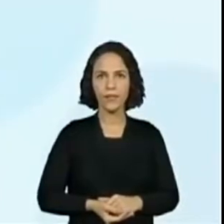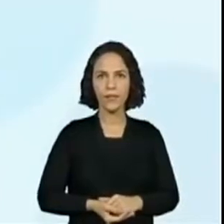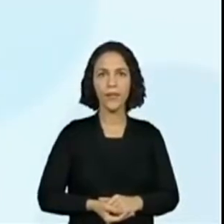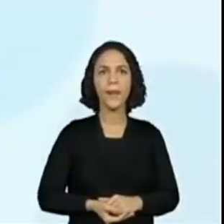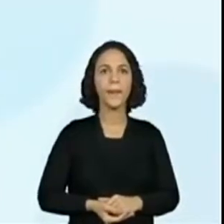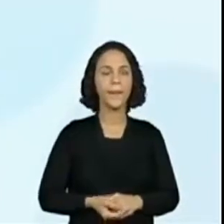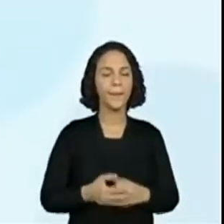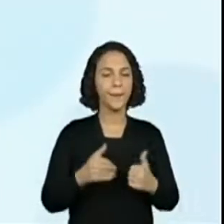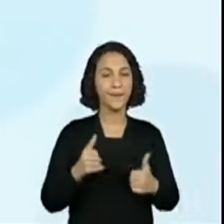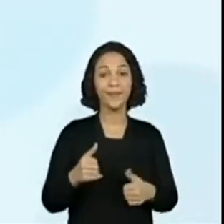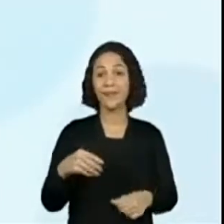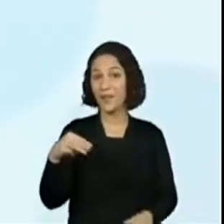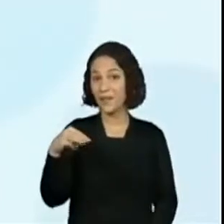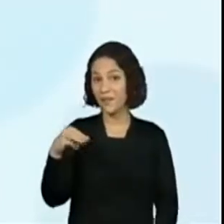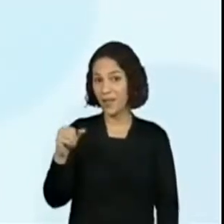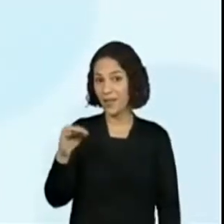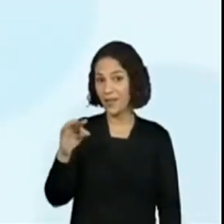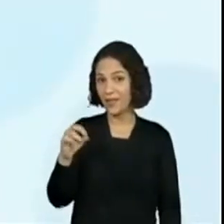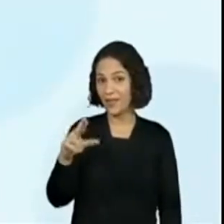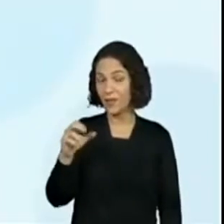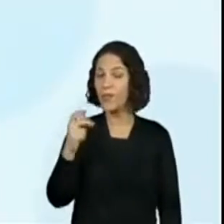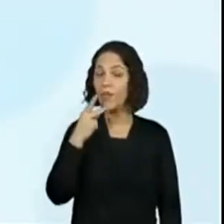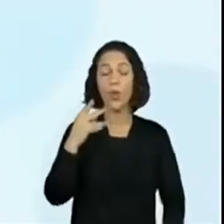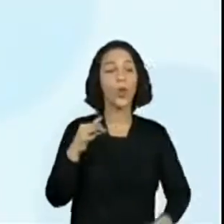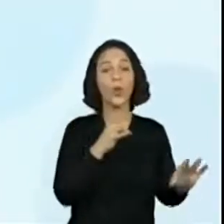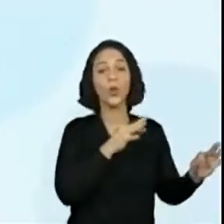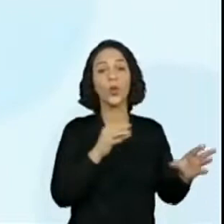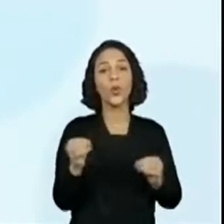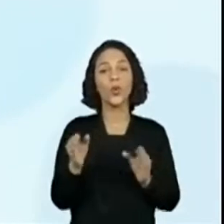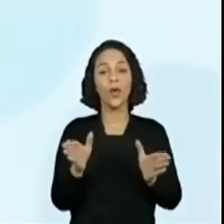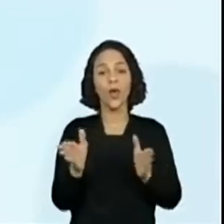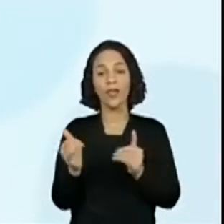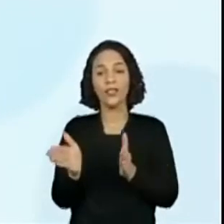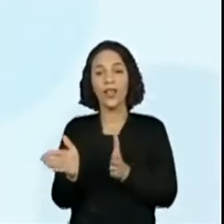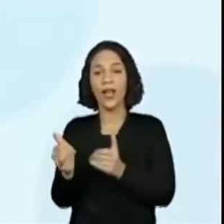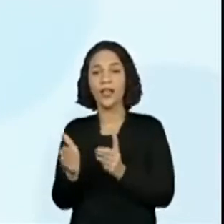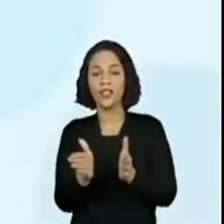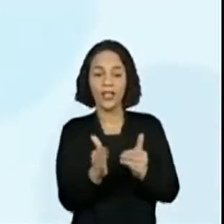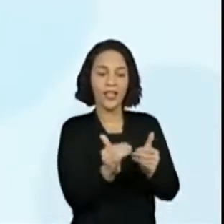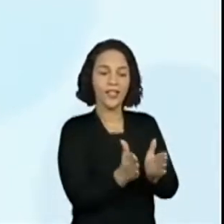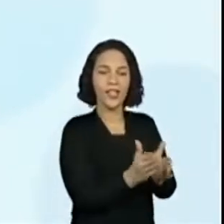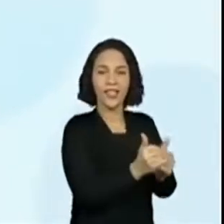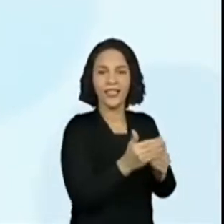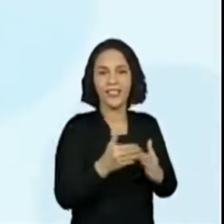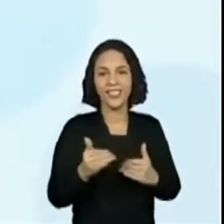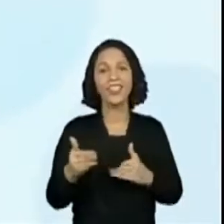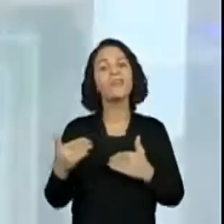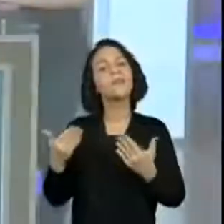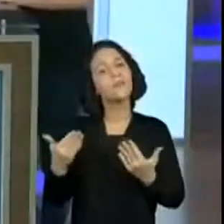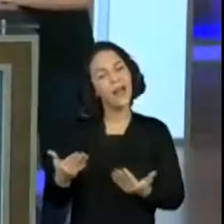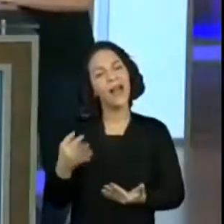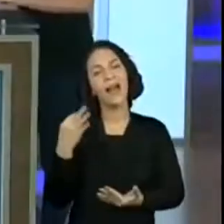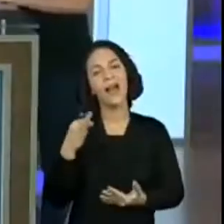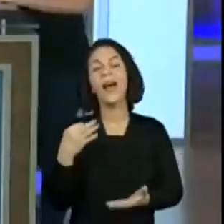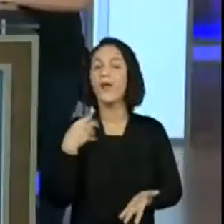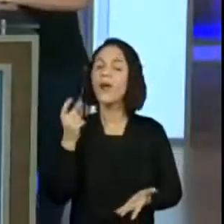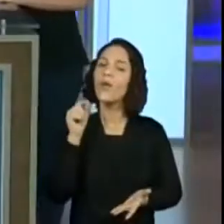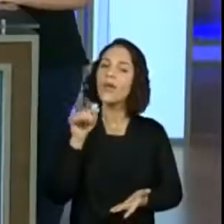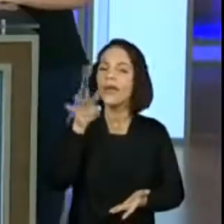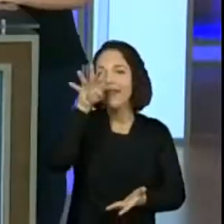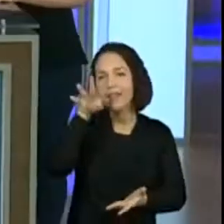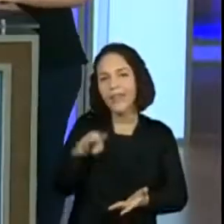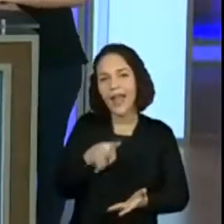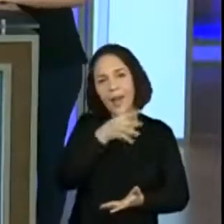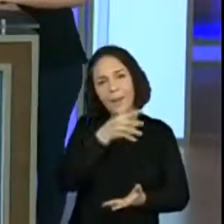O Matheus falou, são todas as caixas. São todas as caixas. Mas a gente queria justamente montar uma